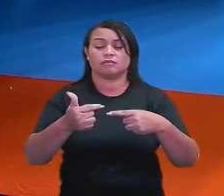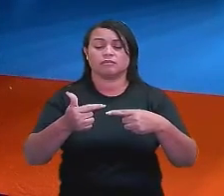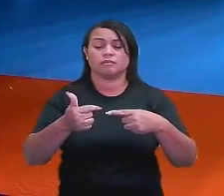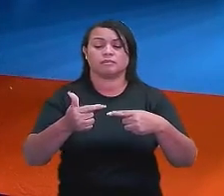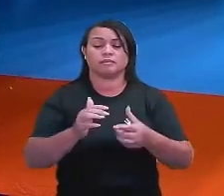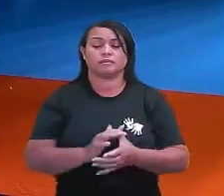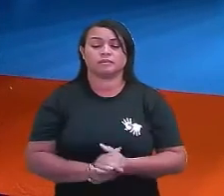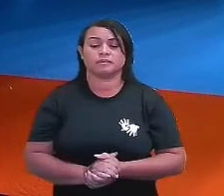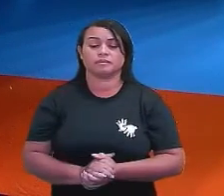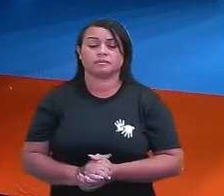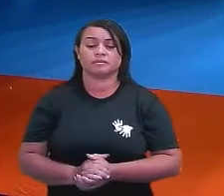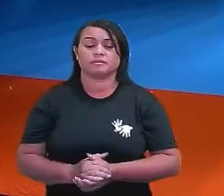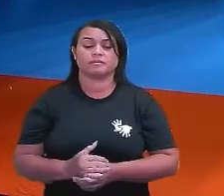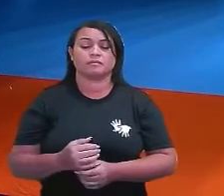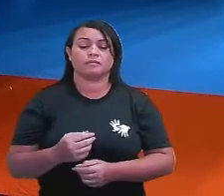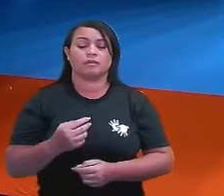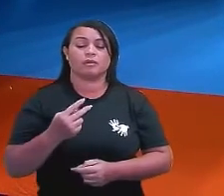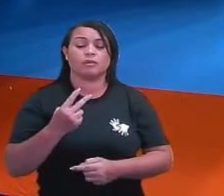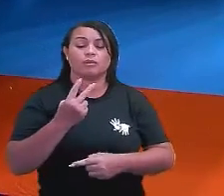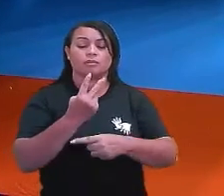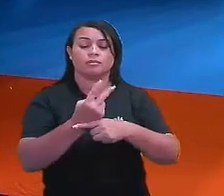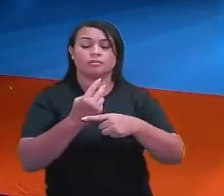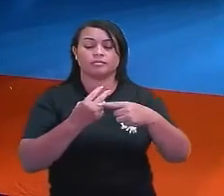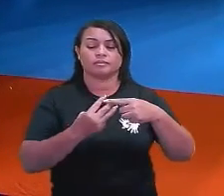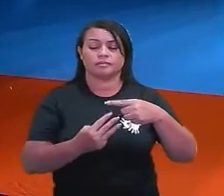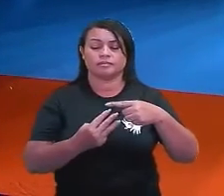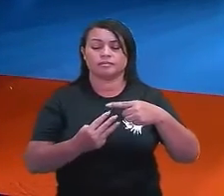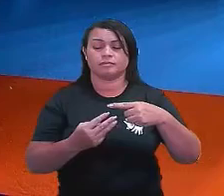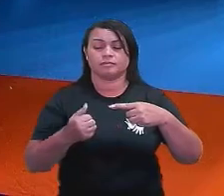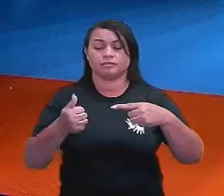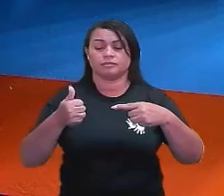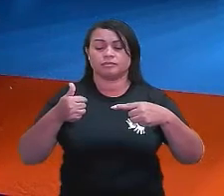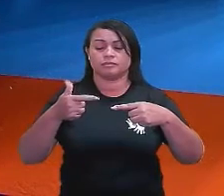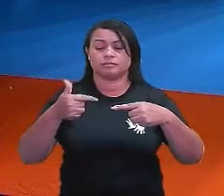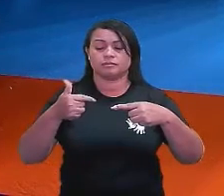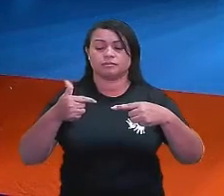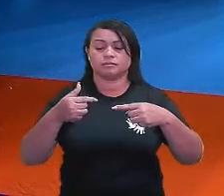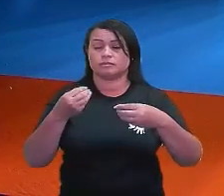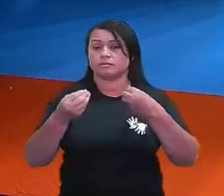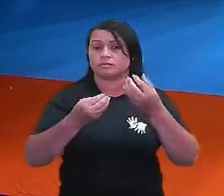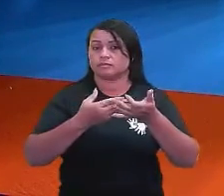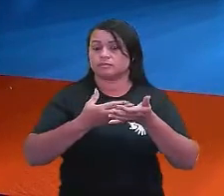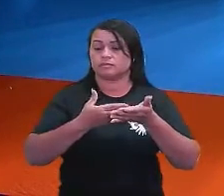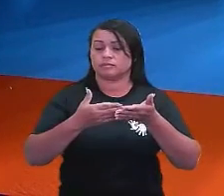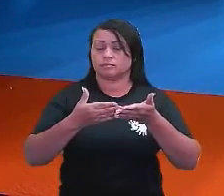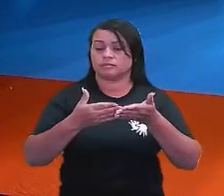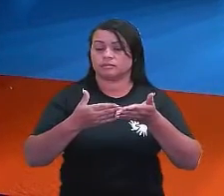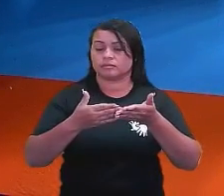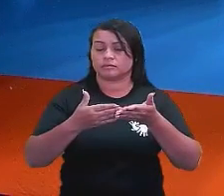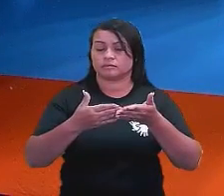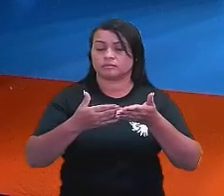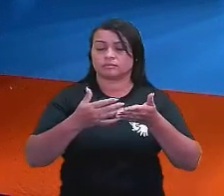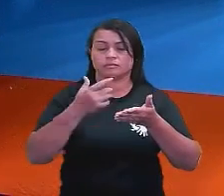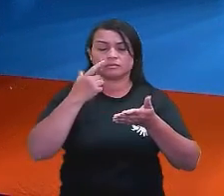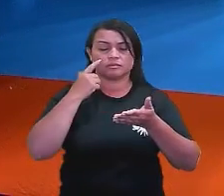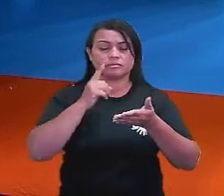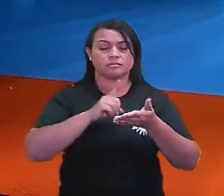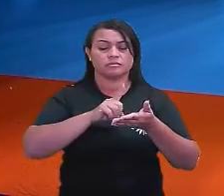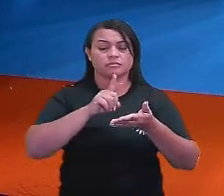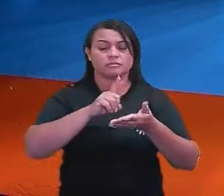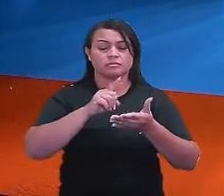Ó, 2/3 de 12. Como é que eu começo? Eu venho